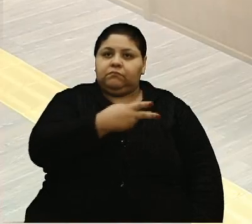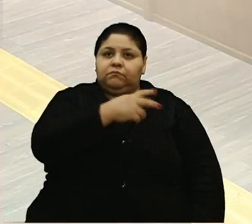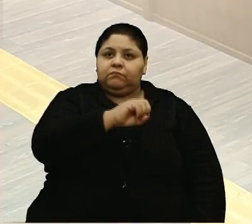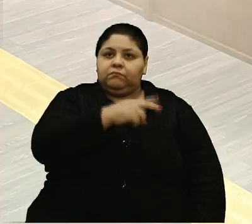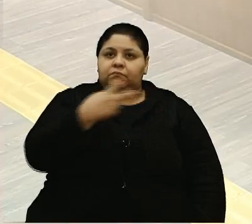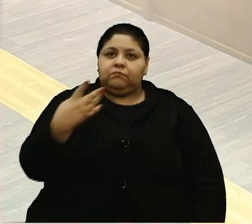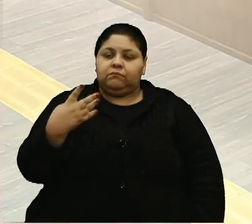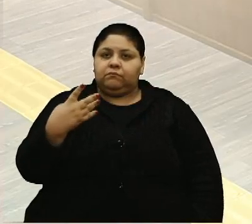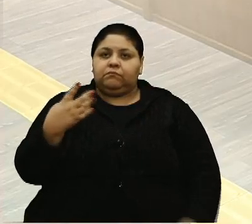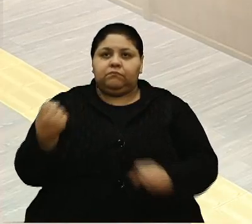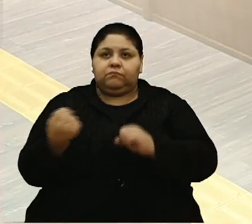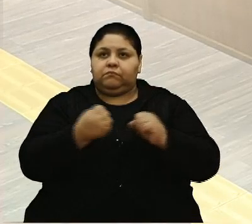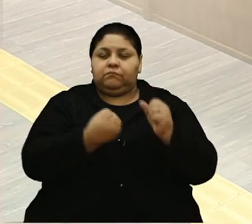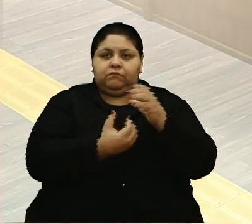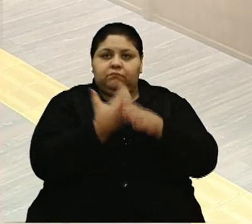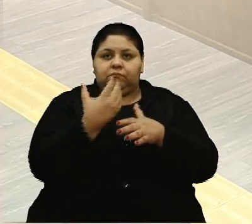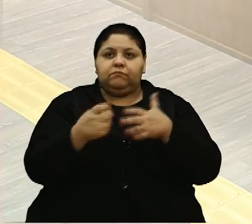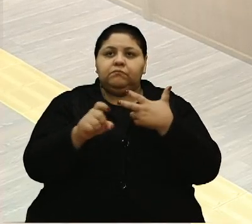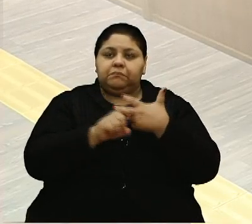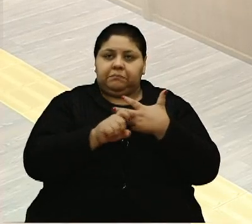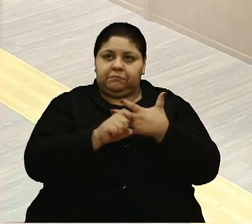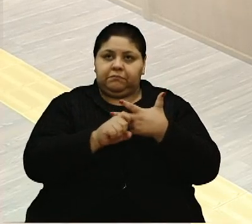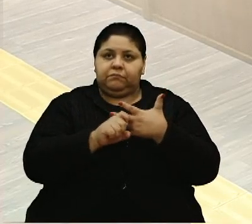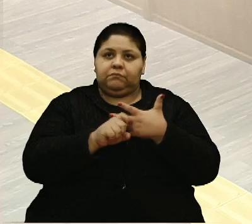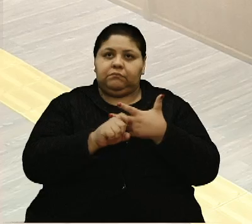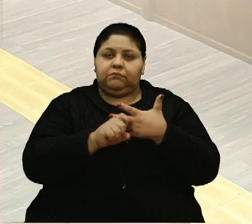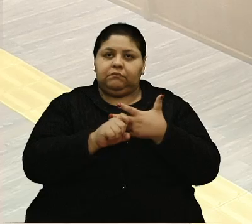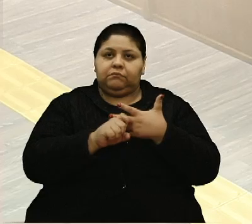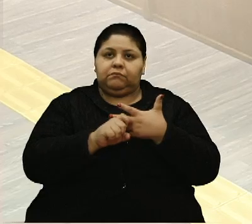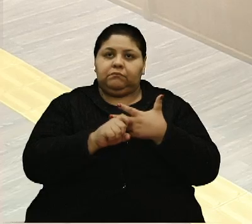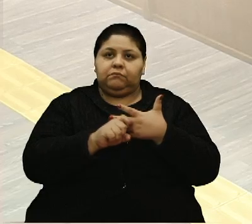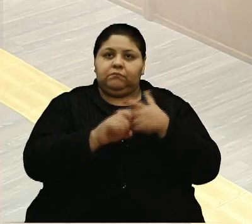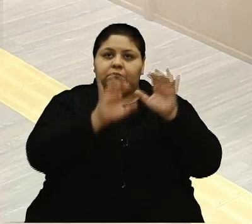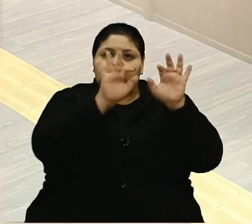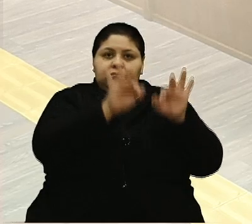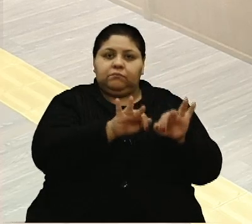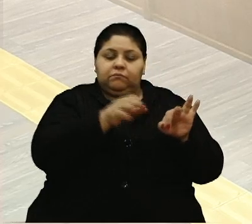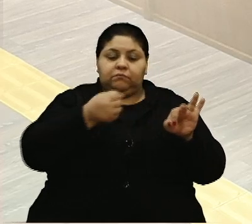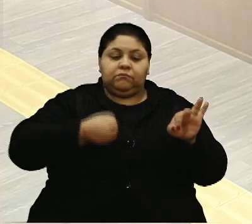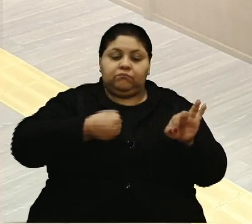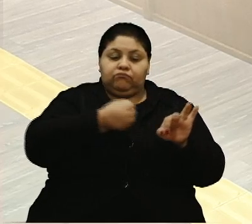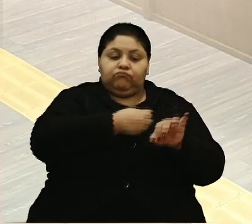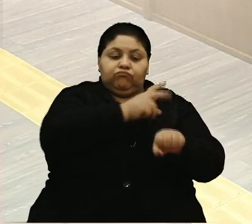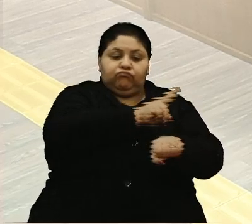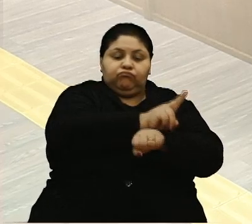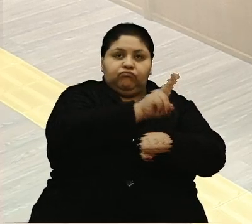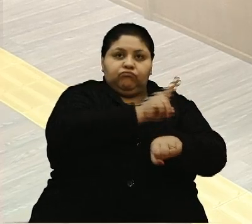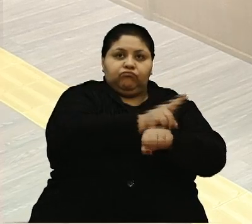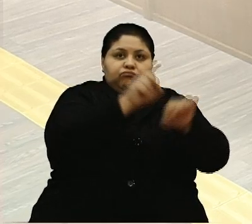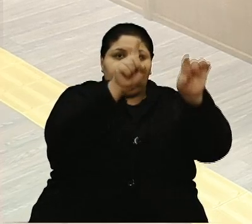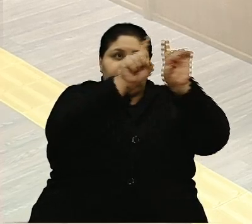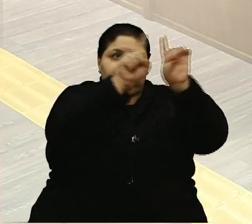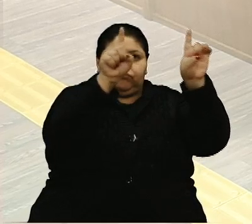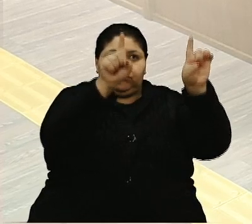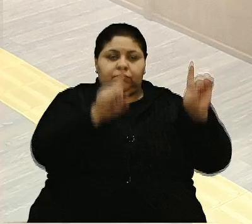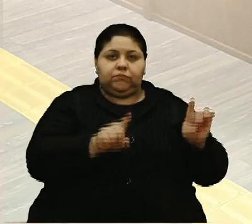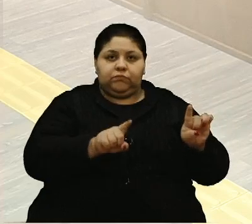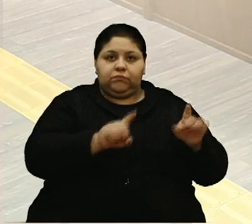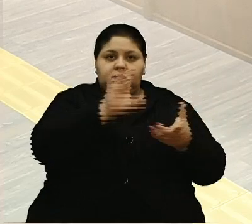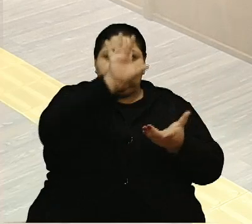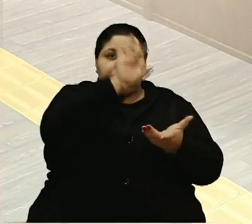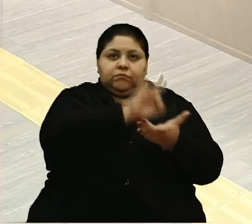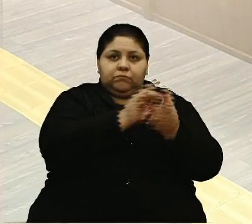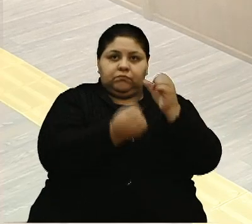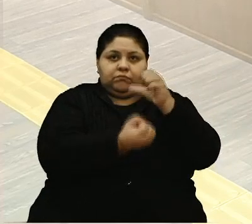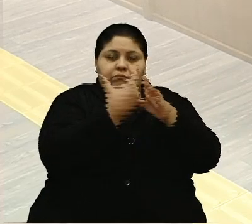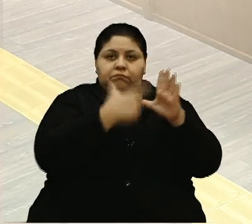152/2024, de autoria do Poder Executivo, que extingue o número de vagas de cargos do quadro de provimento efetivo criadas pela